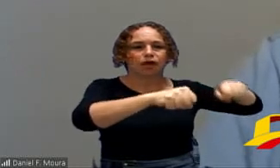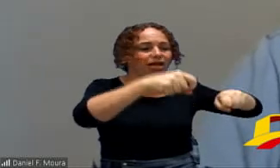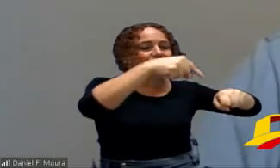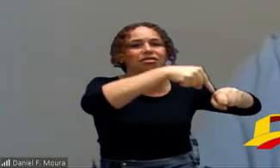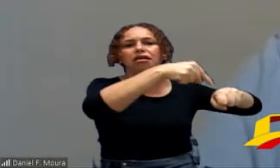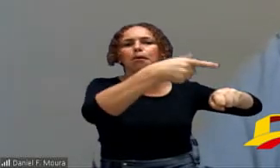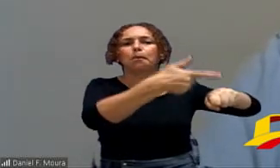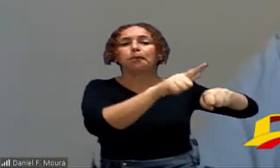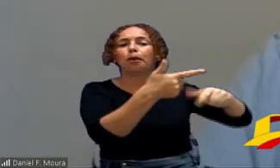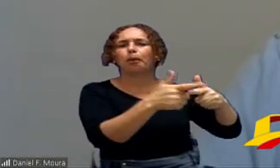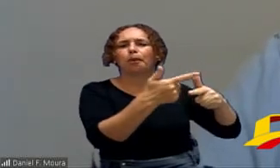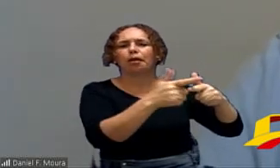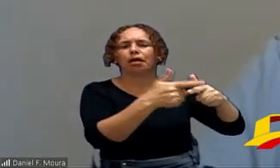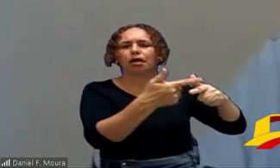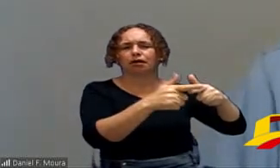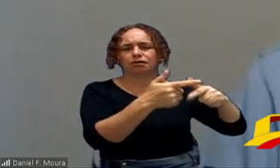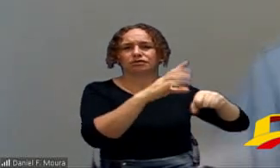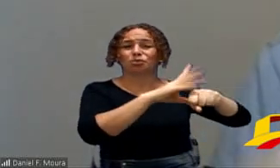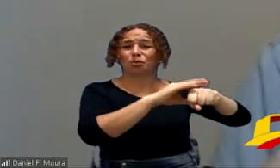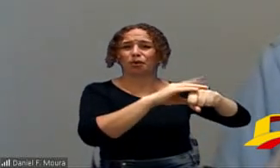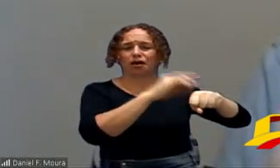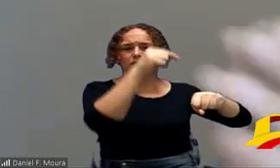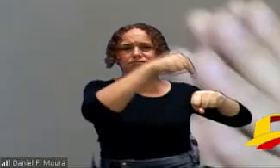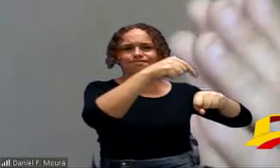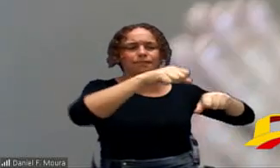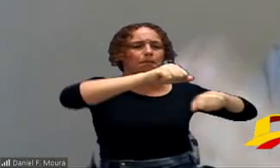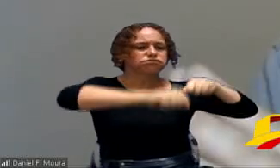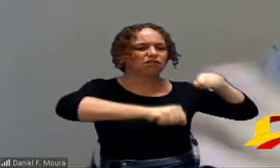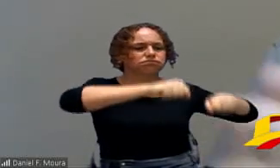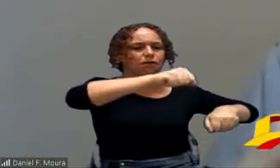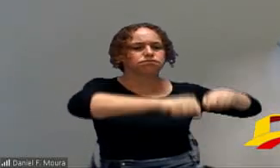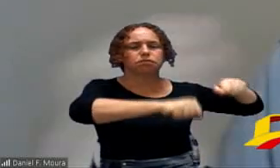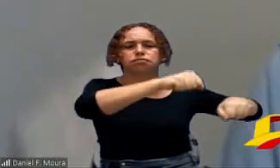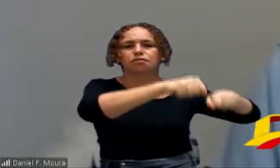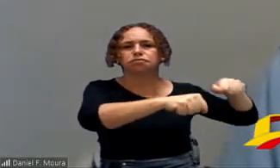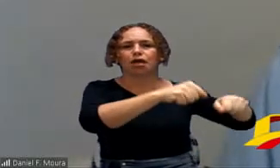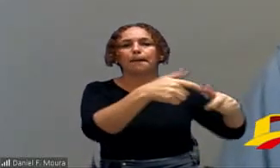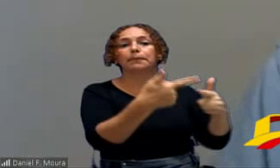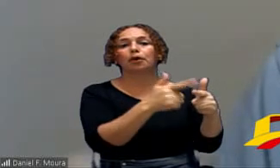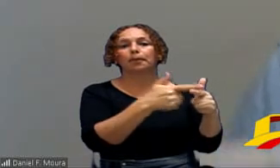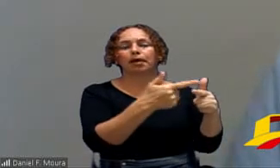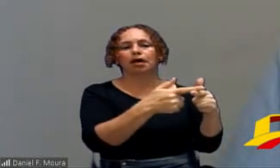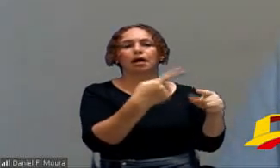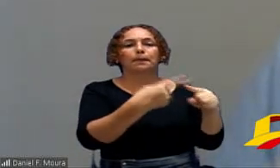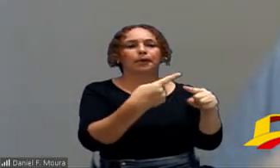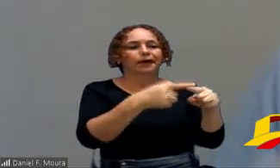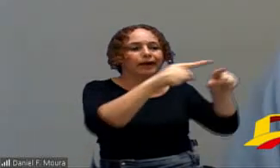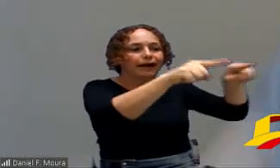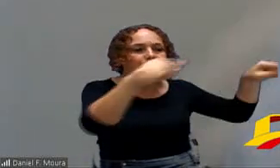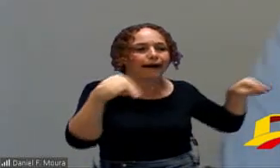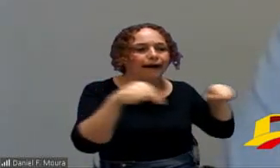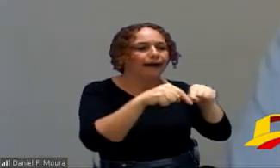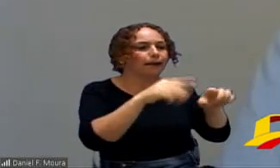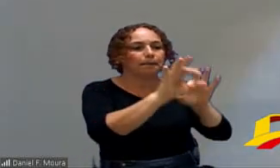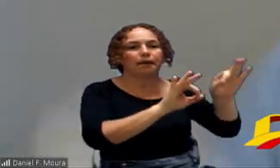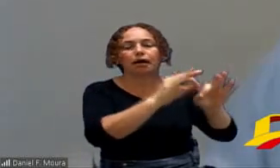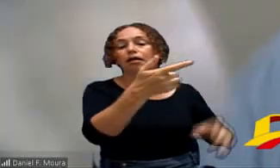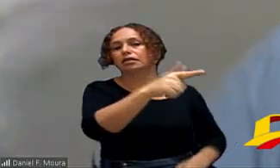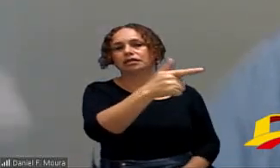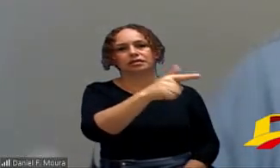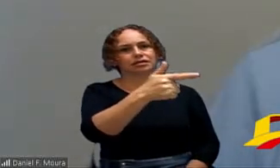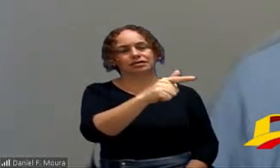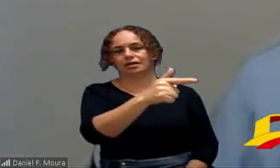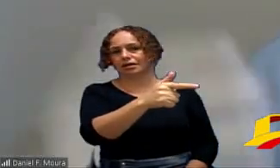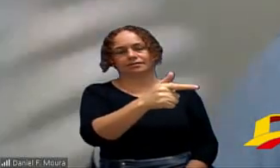patas. Então, esse é um grande problema. Não oferecer condições adequadas para esses animais. Não depende de